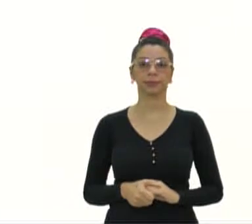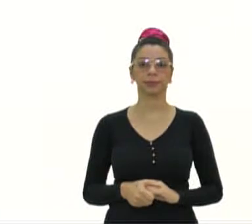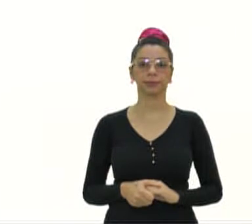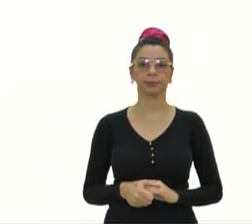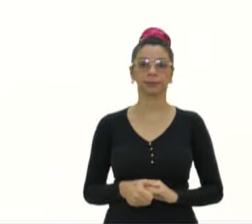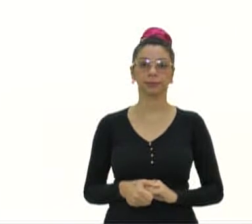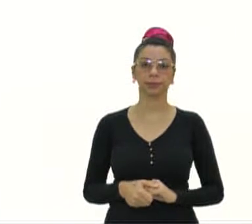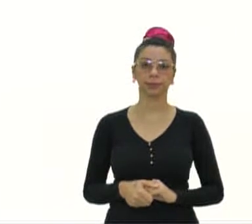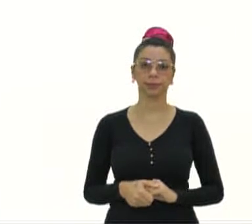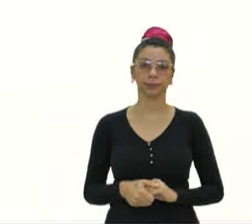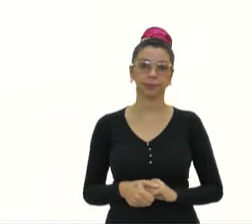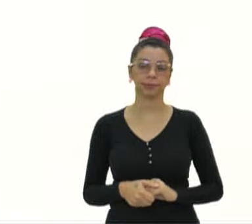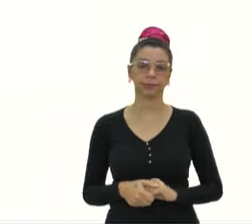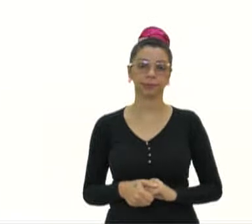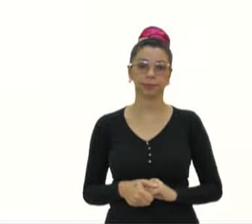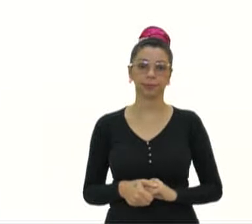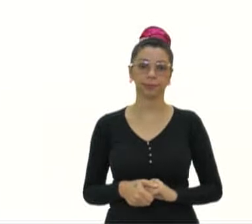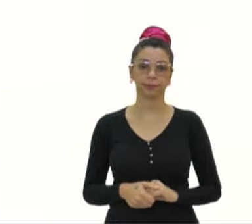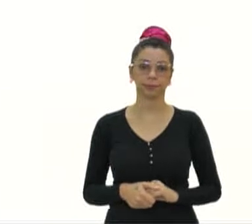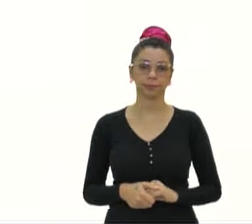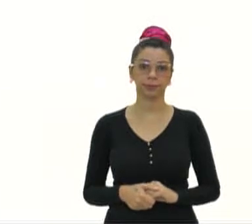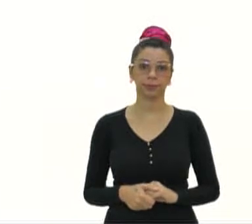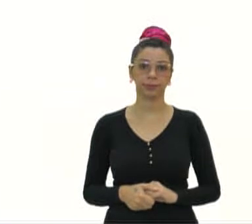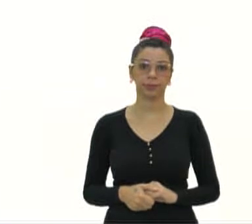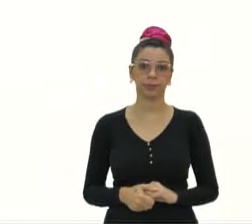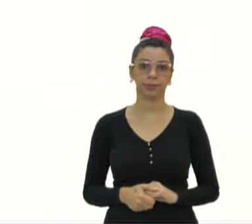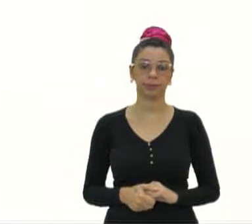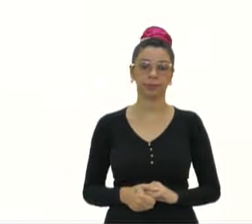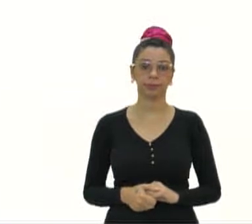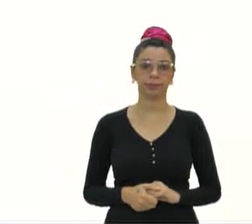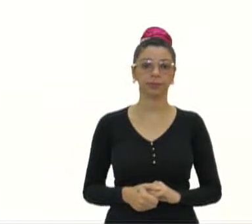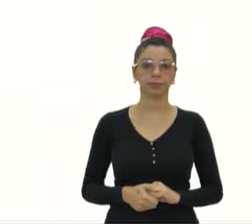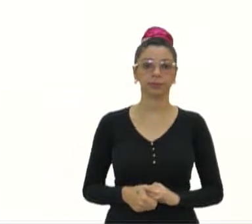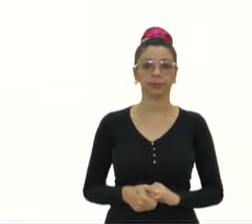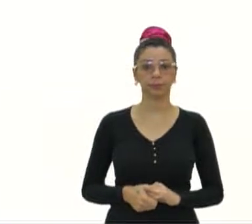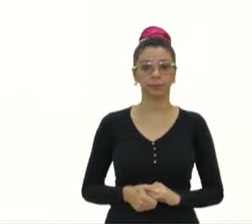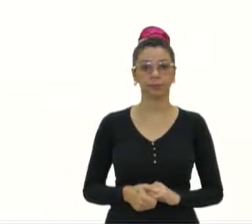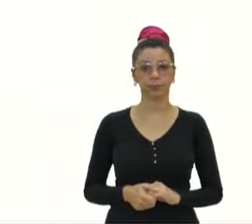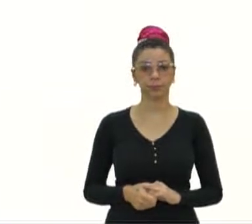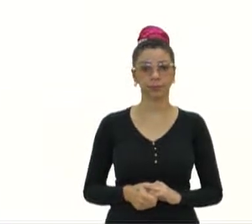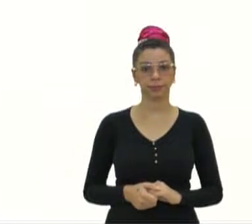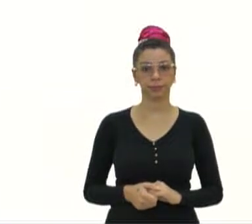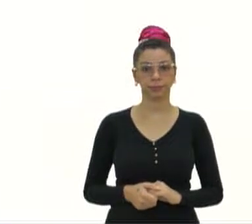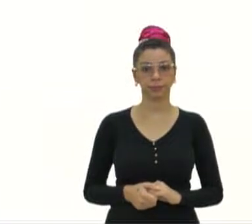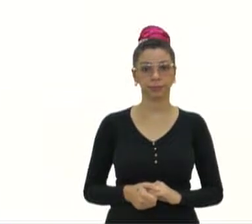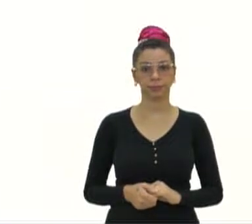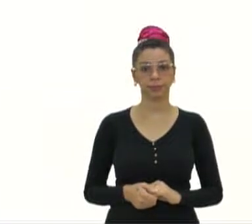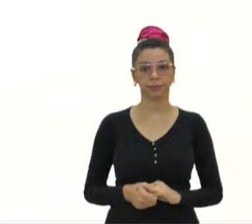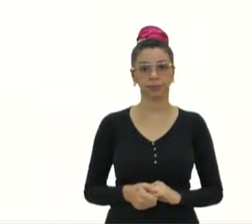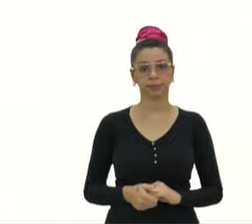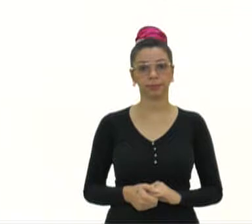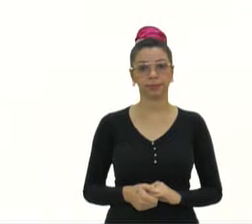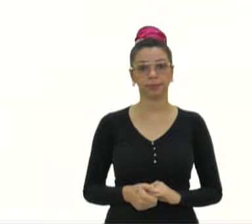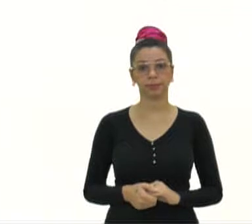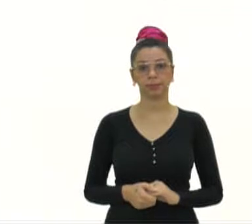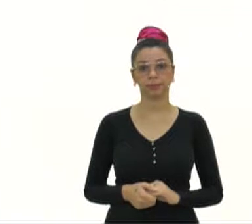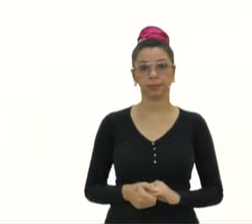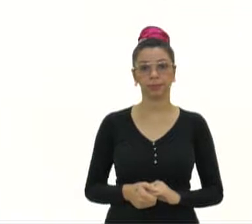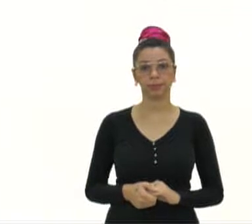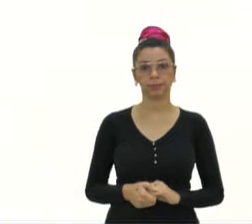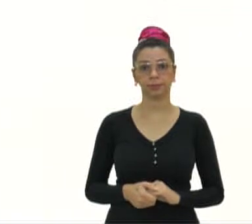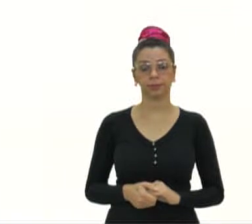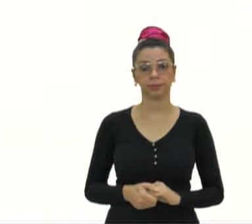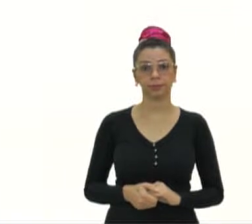them last night. I had to get in while they were sleeping. It wasn't only my chance.